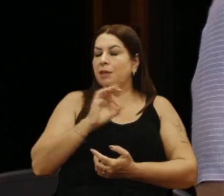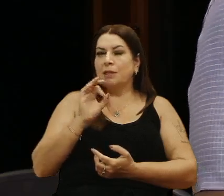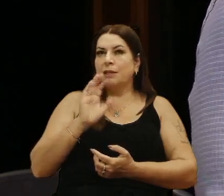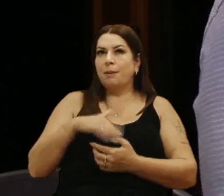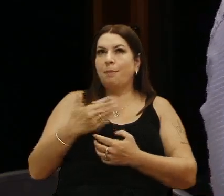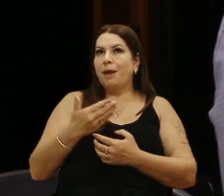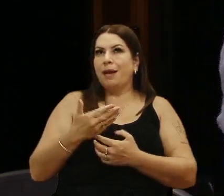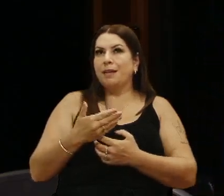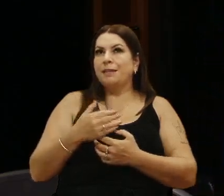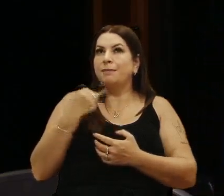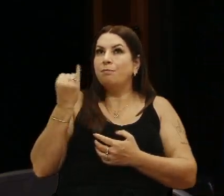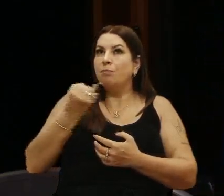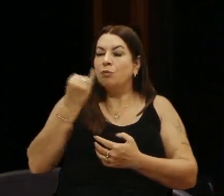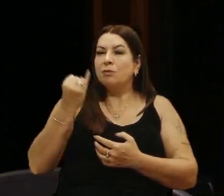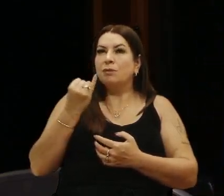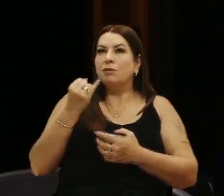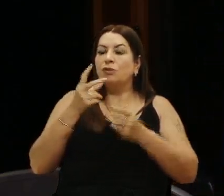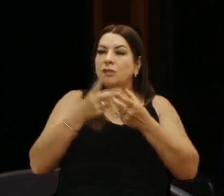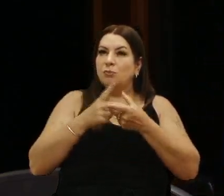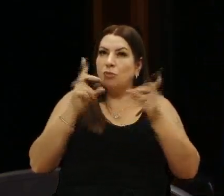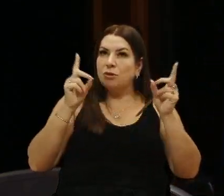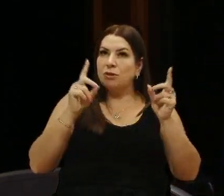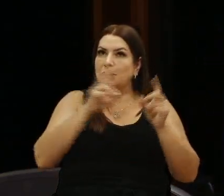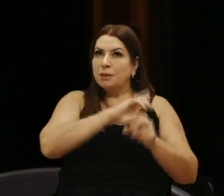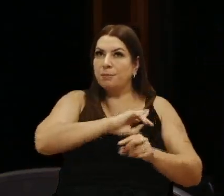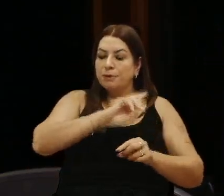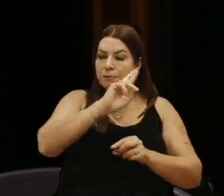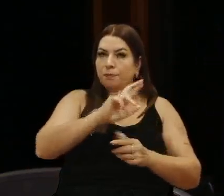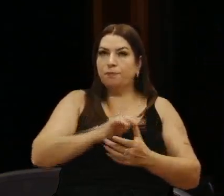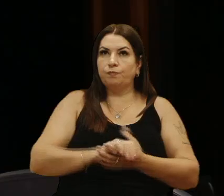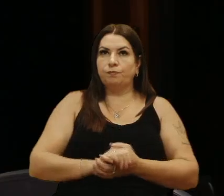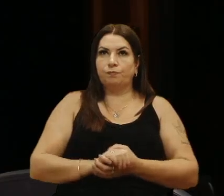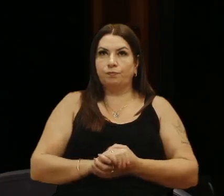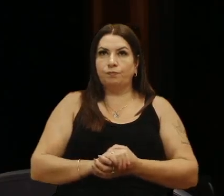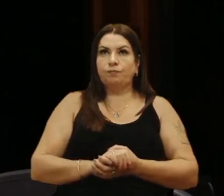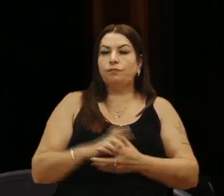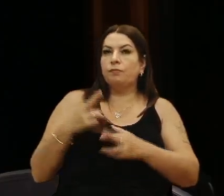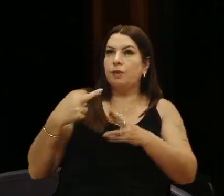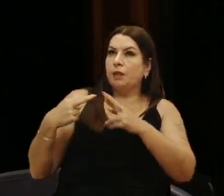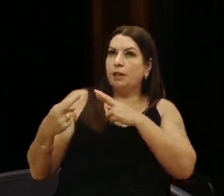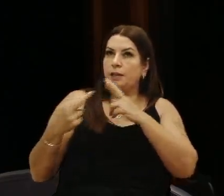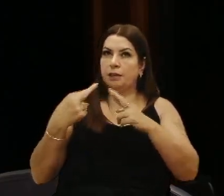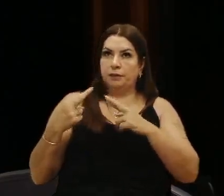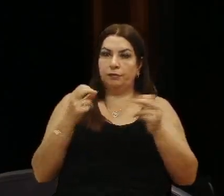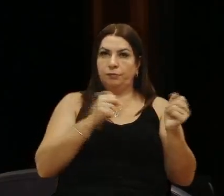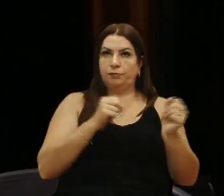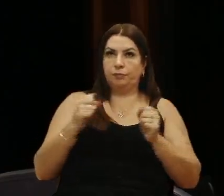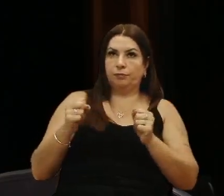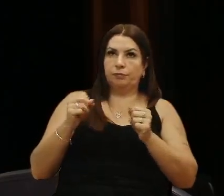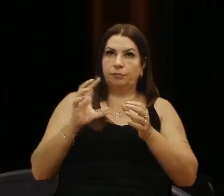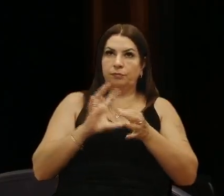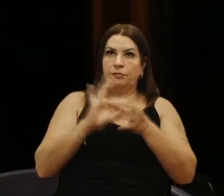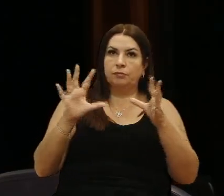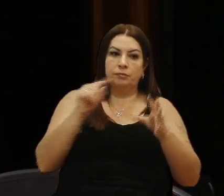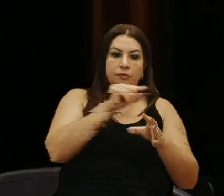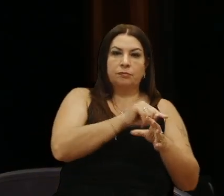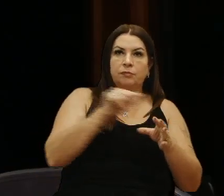mais caro na democracia representativa e na relação entre os poderes que a independência.